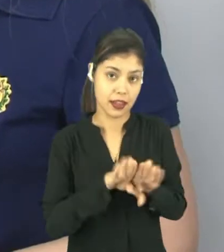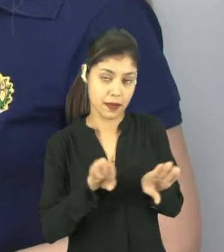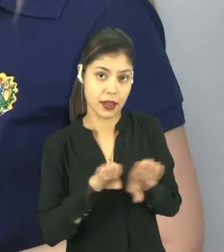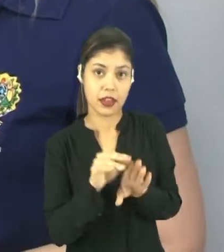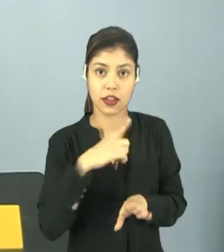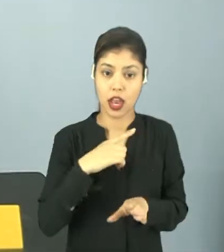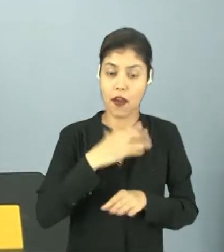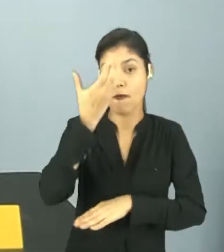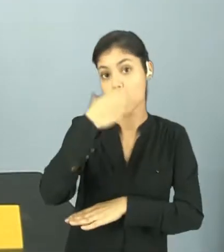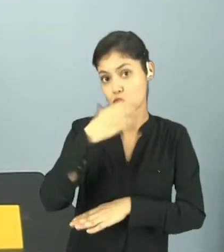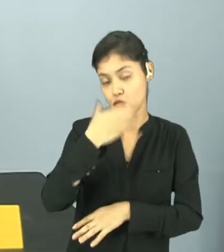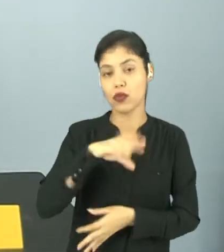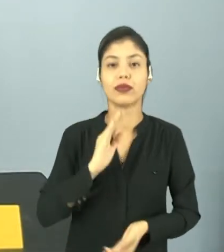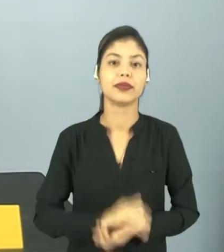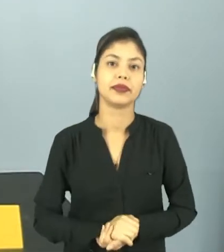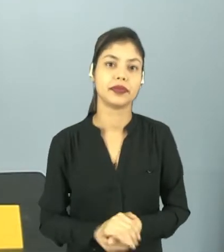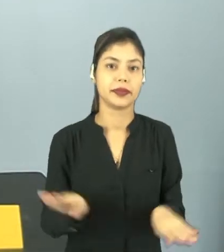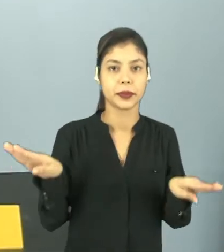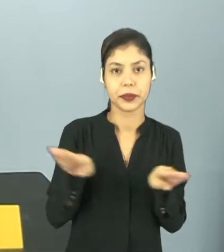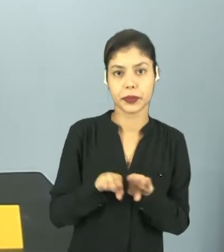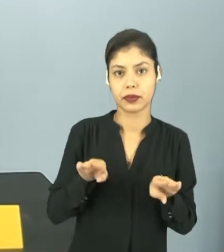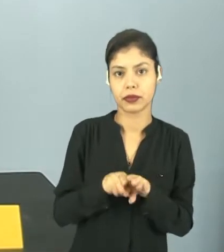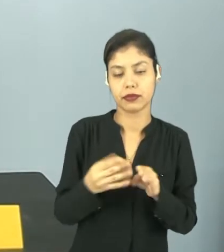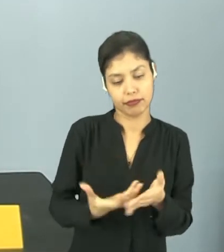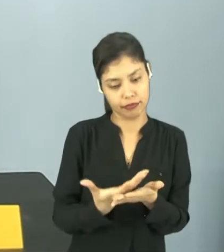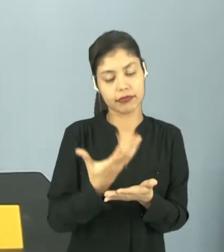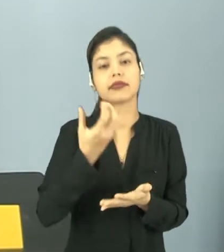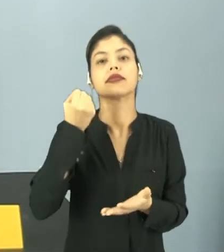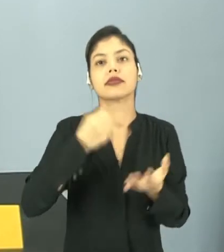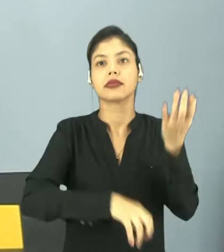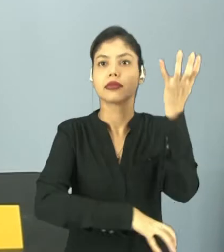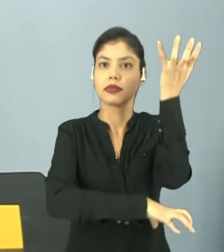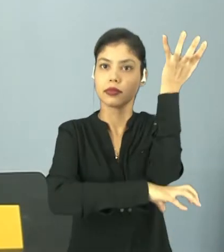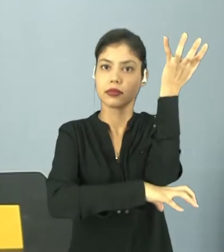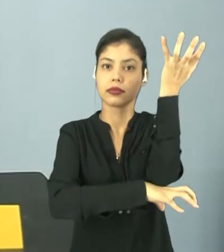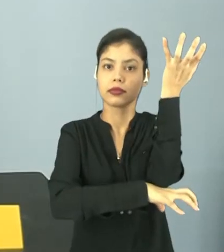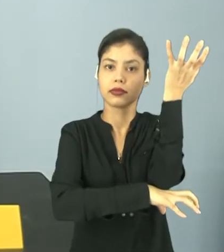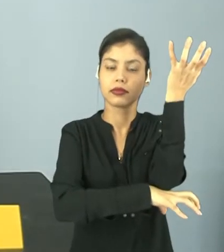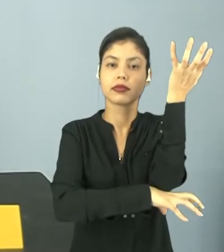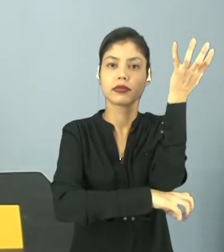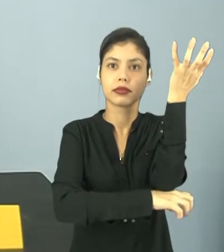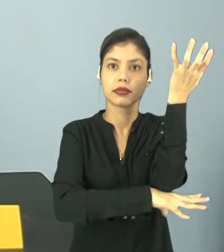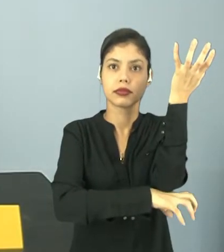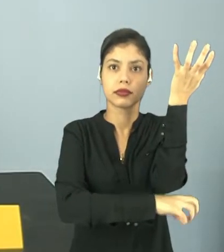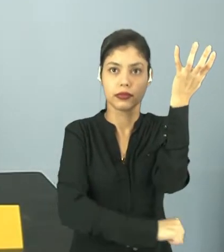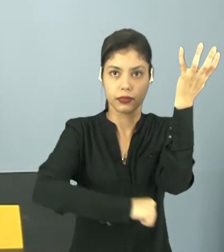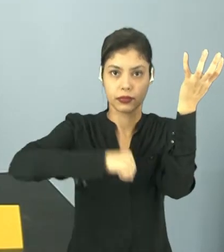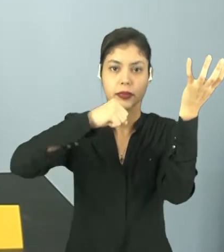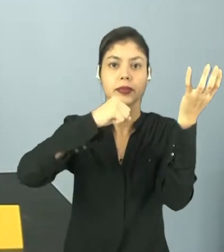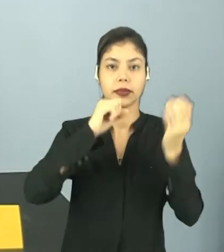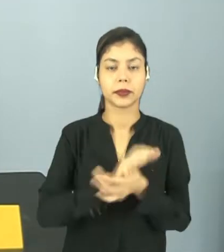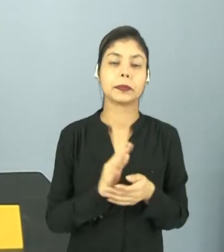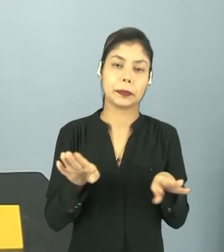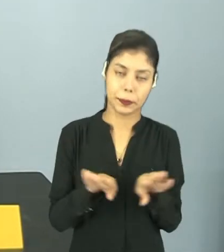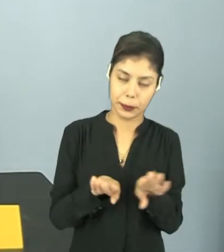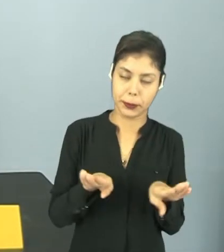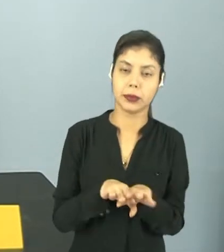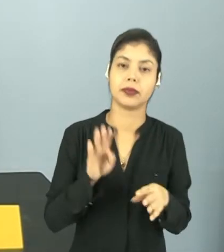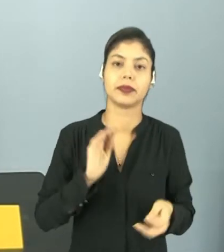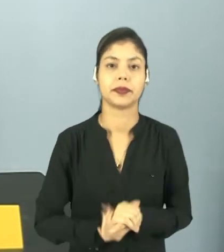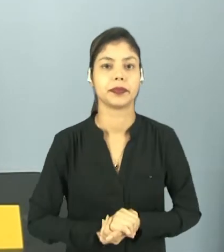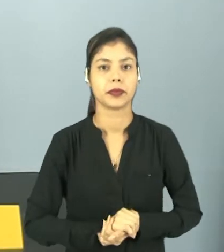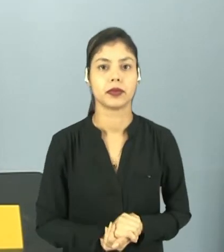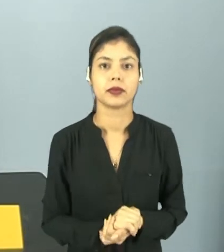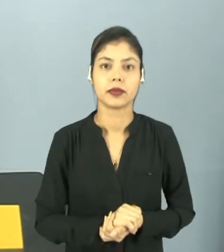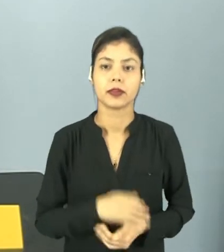coletavam frutos e também retiravam raízes do solo. As tarefas, ou